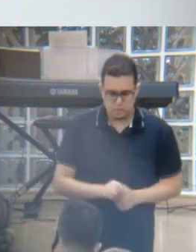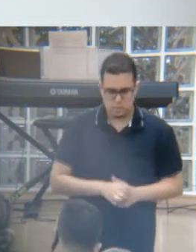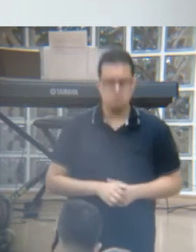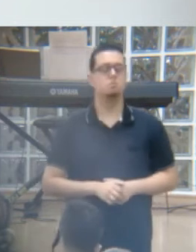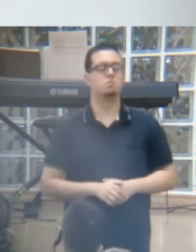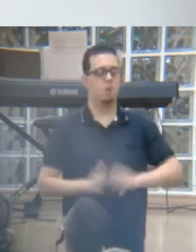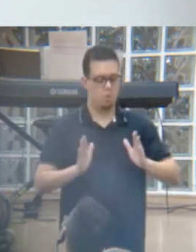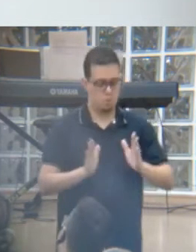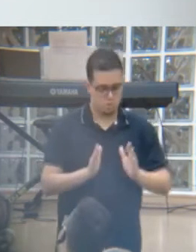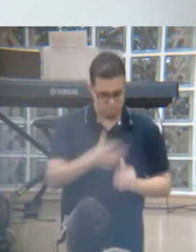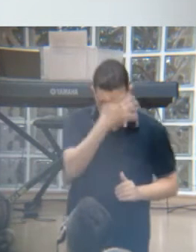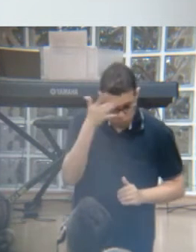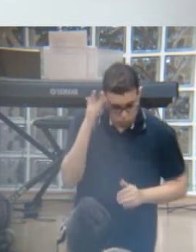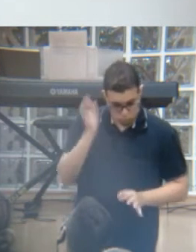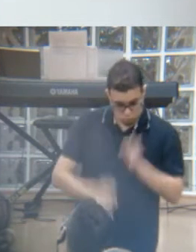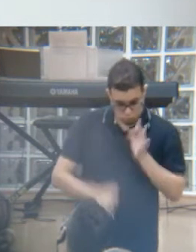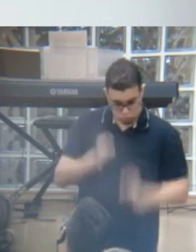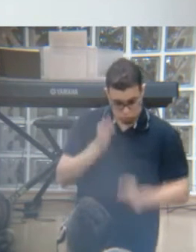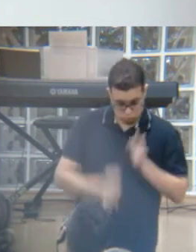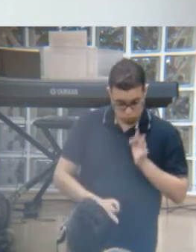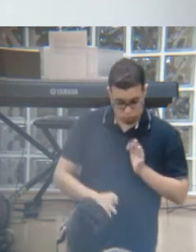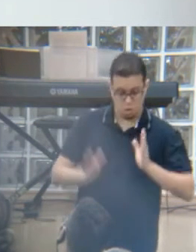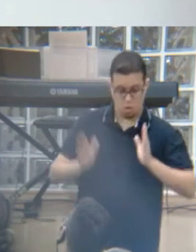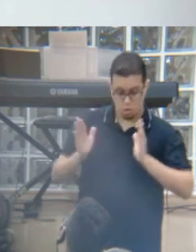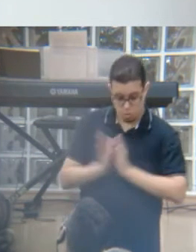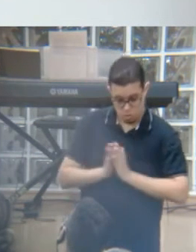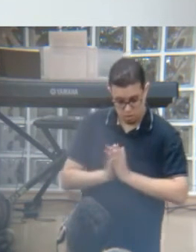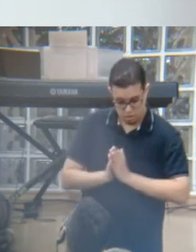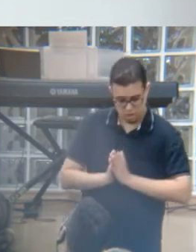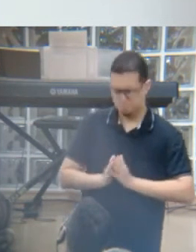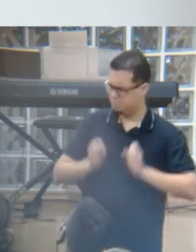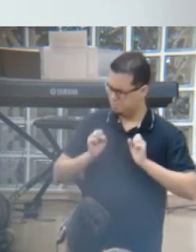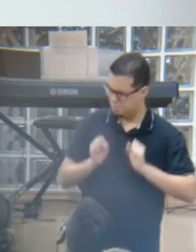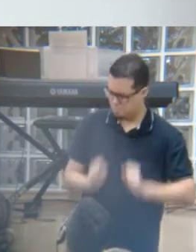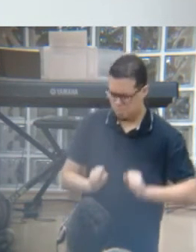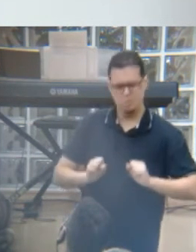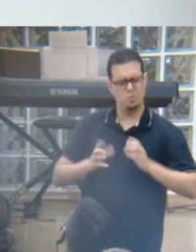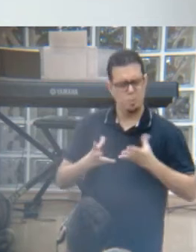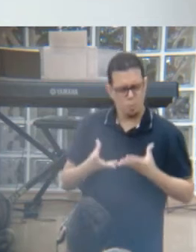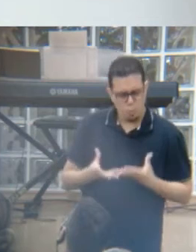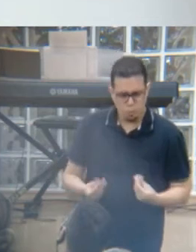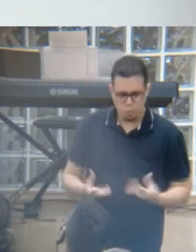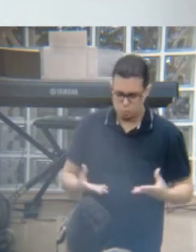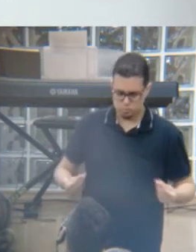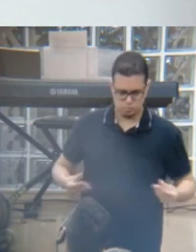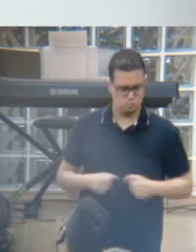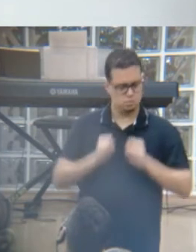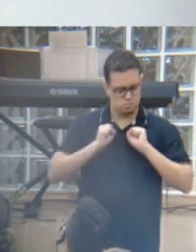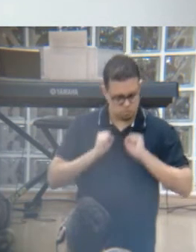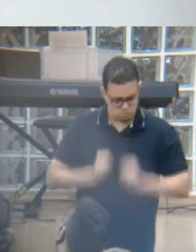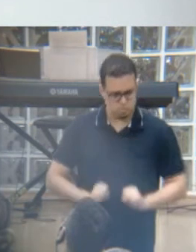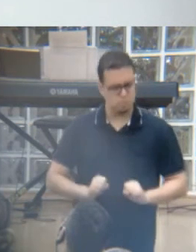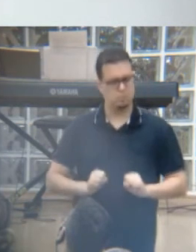do justo, a súplica do justo, por sua eficácia. muito pode, por